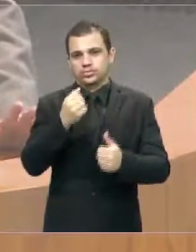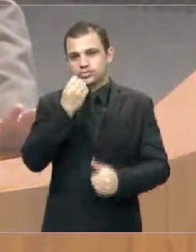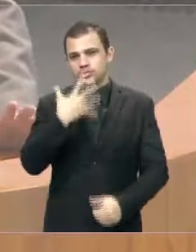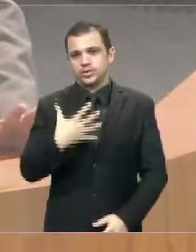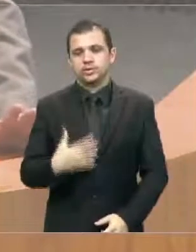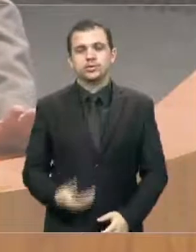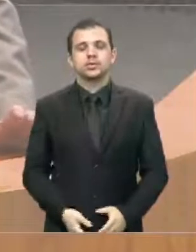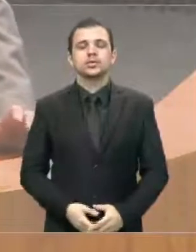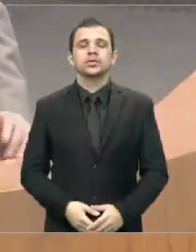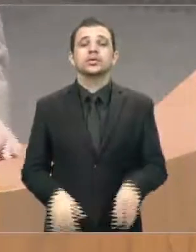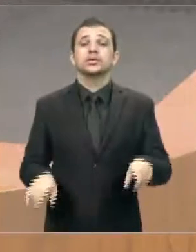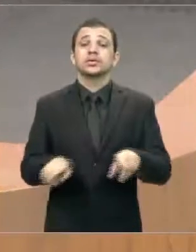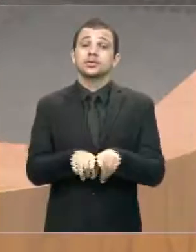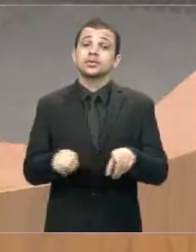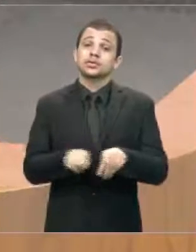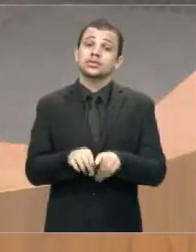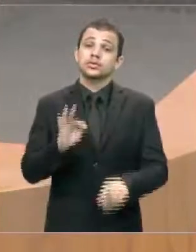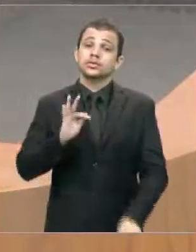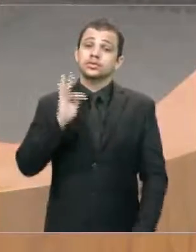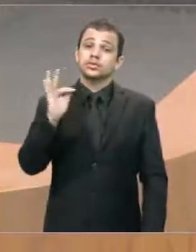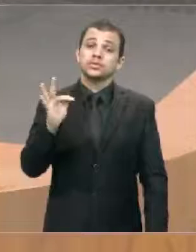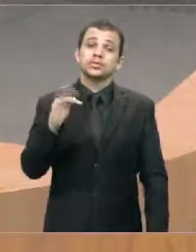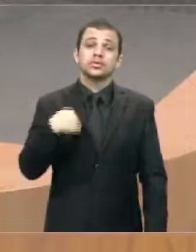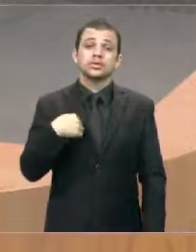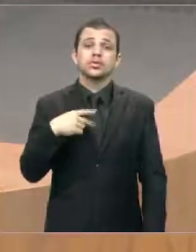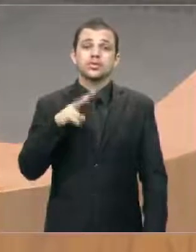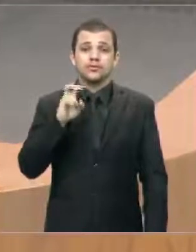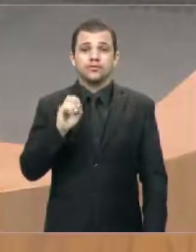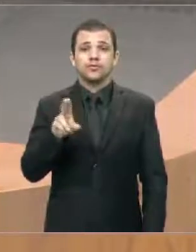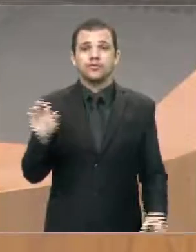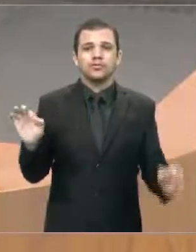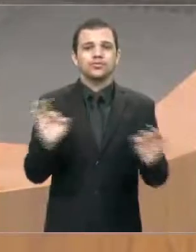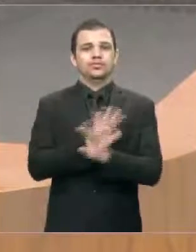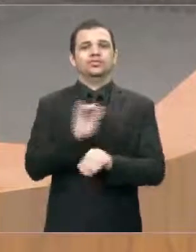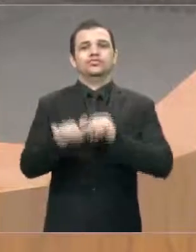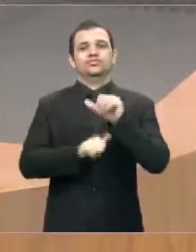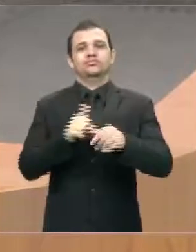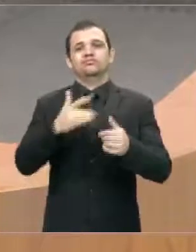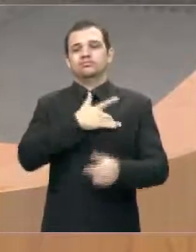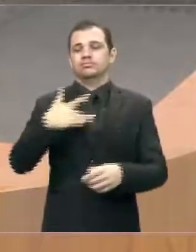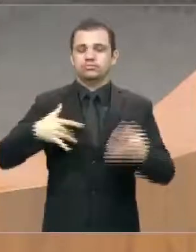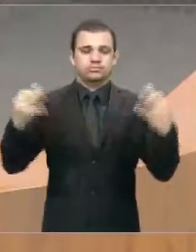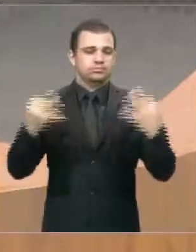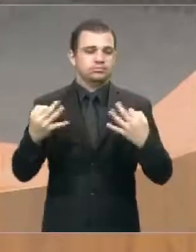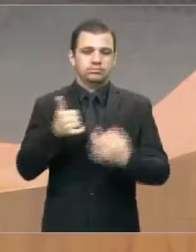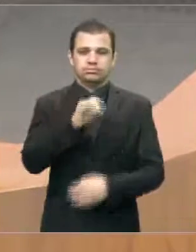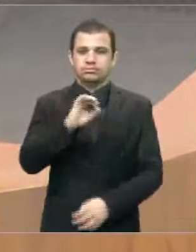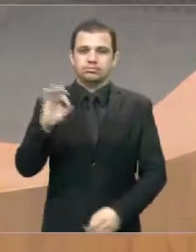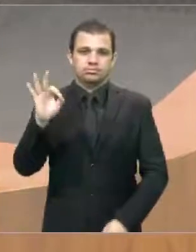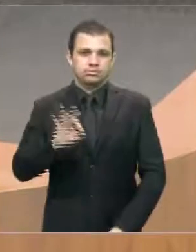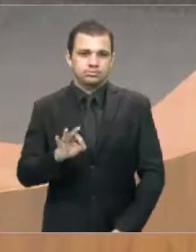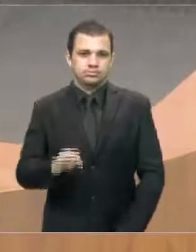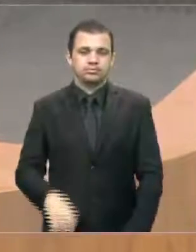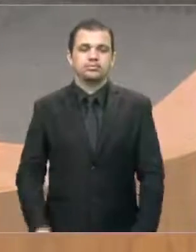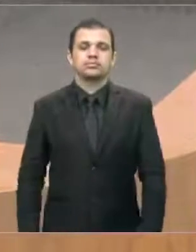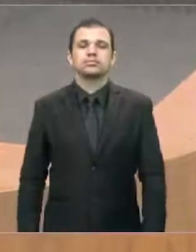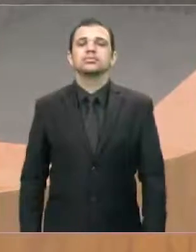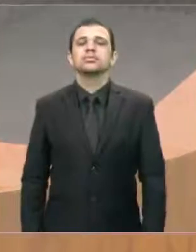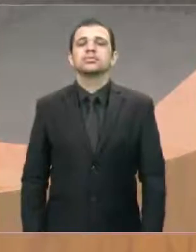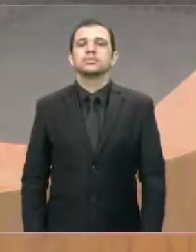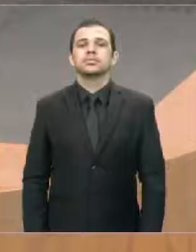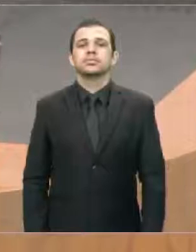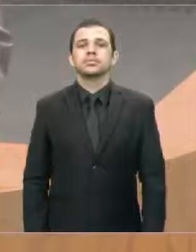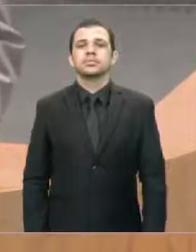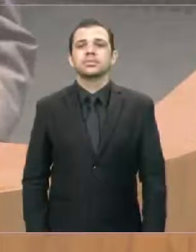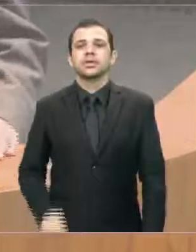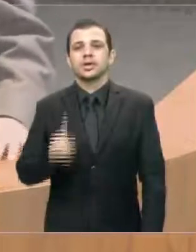em breve estarei plenamente recuperado desse item da saúde, que foi uma cirurgia de